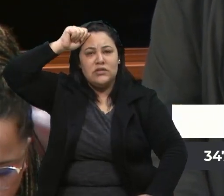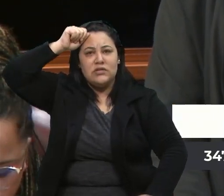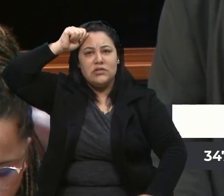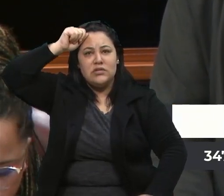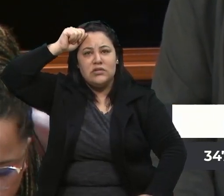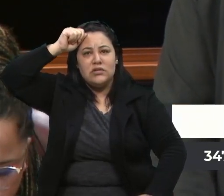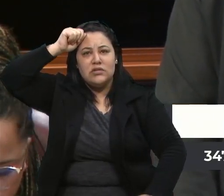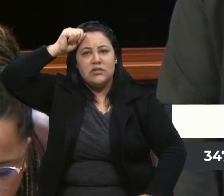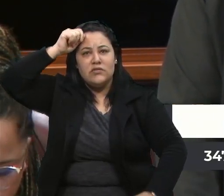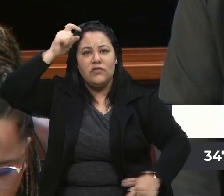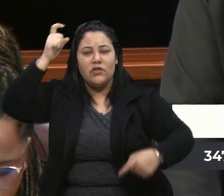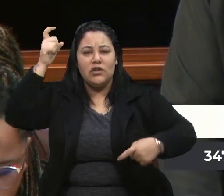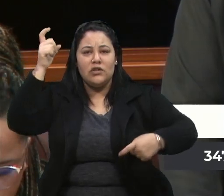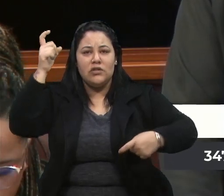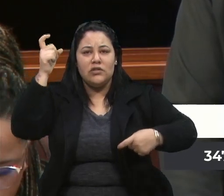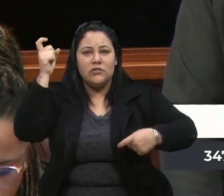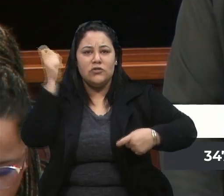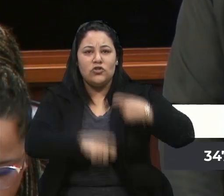com 13 anos.